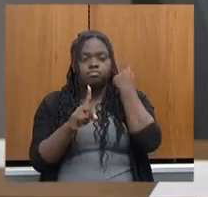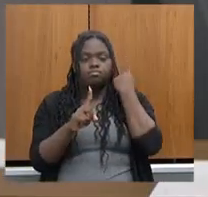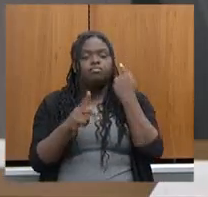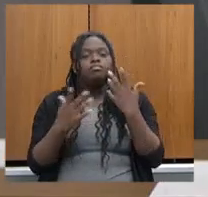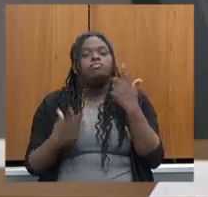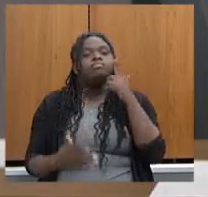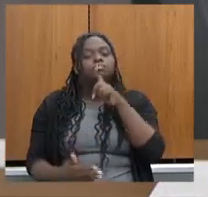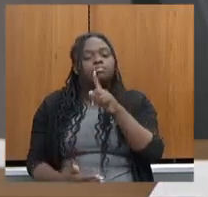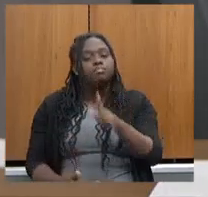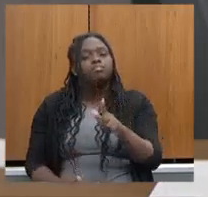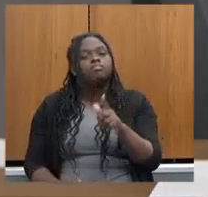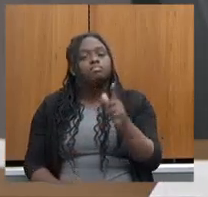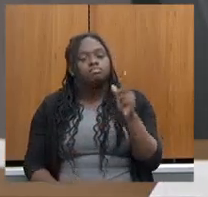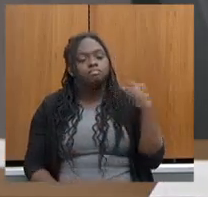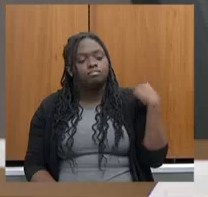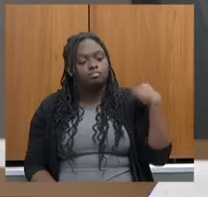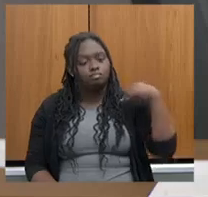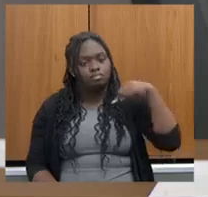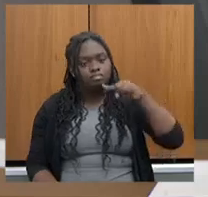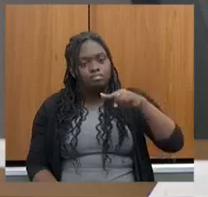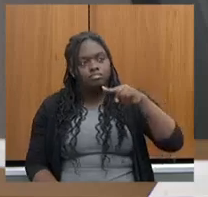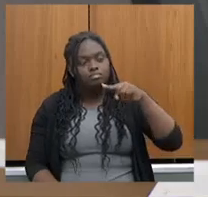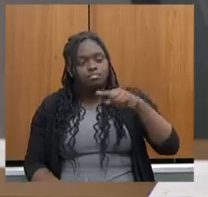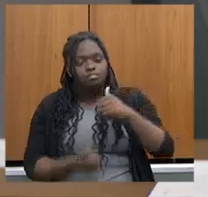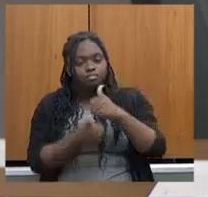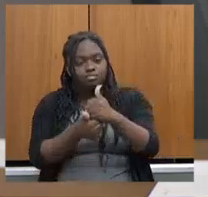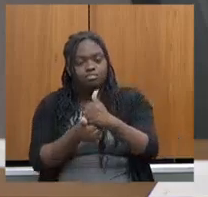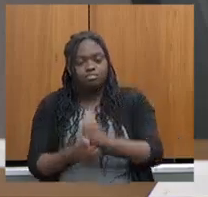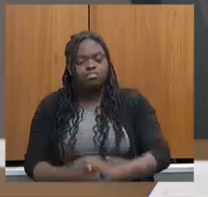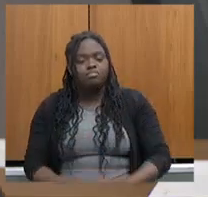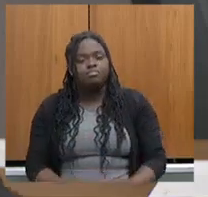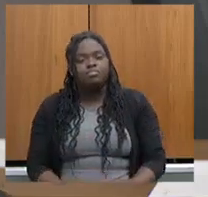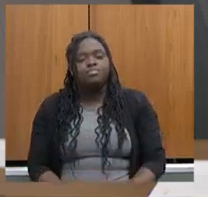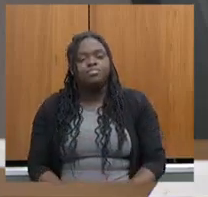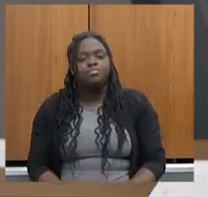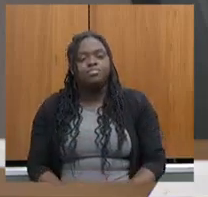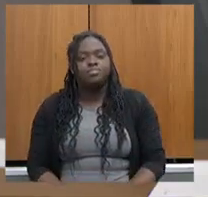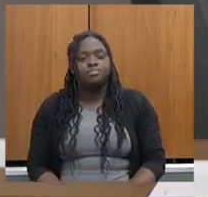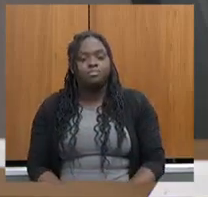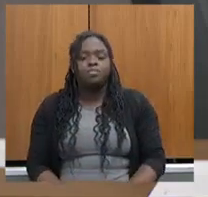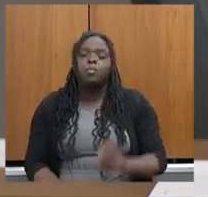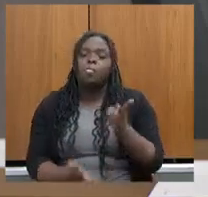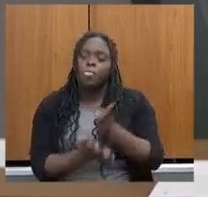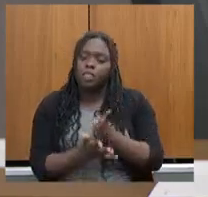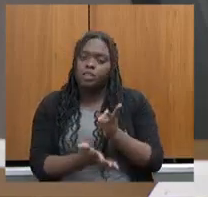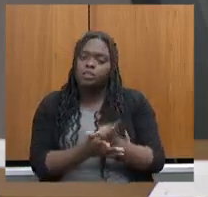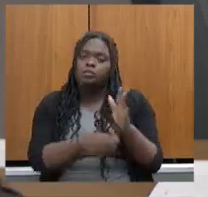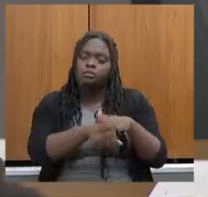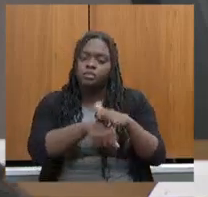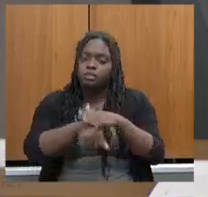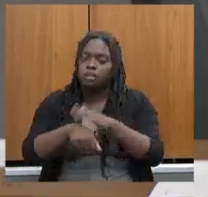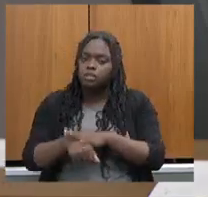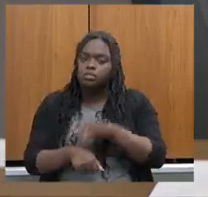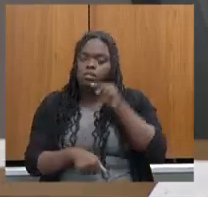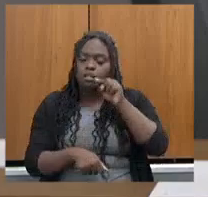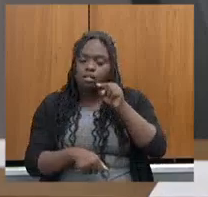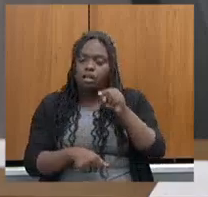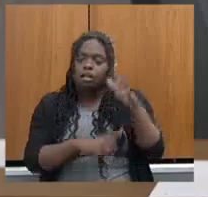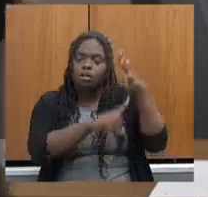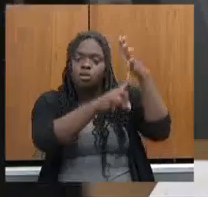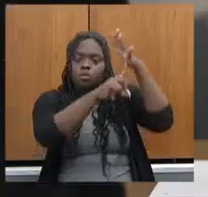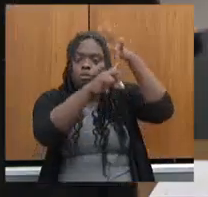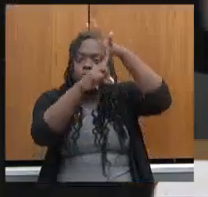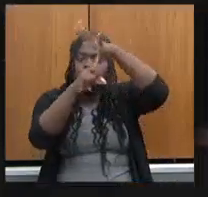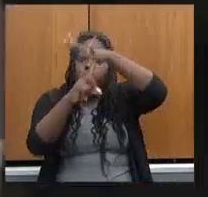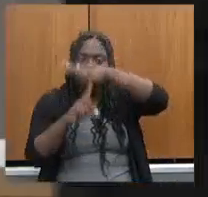a nossa condição lá de apoio continuamos fazendo os nossos pousos lá mas eu quero